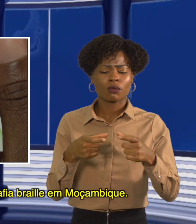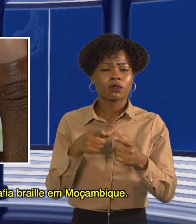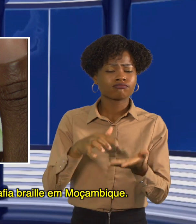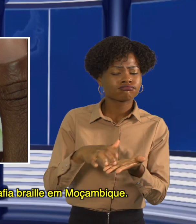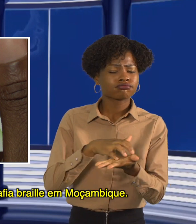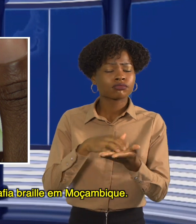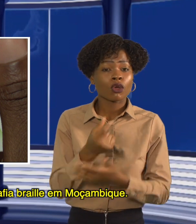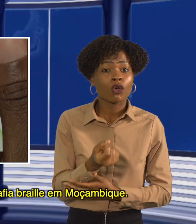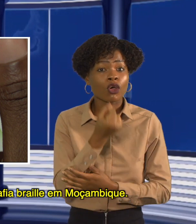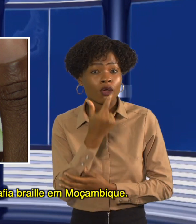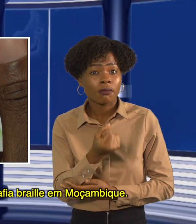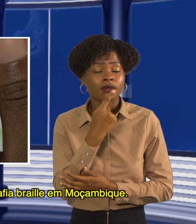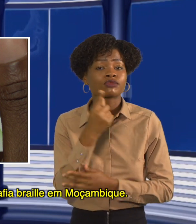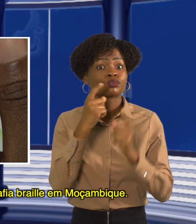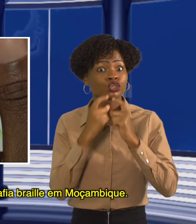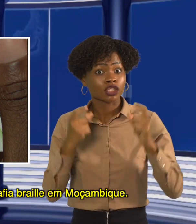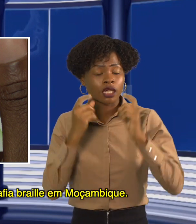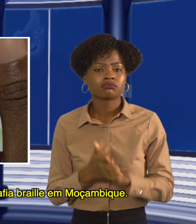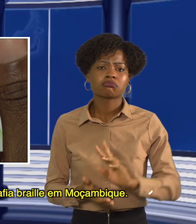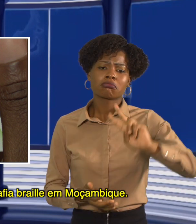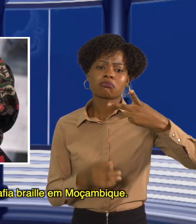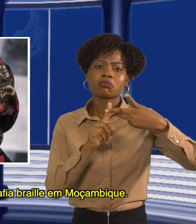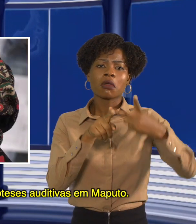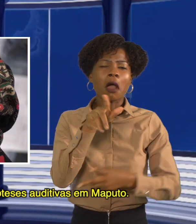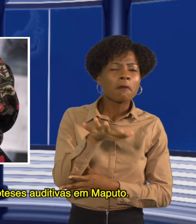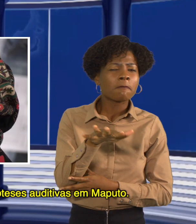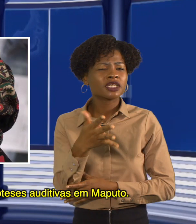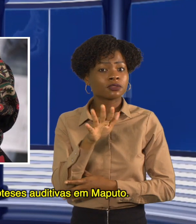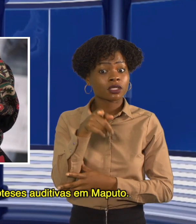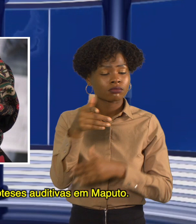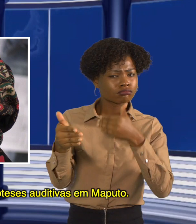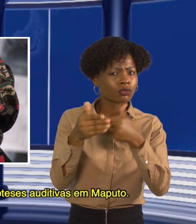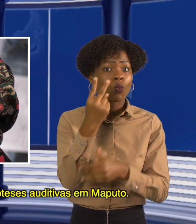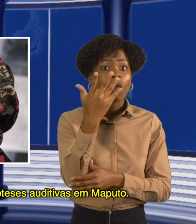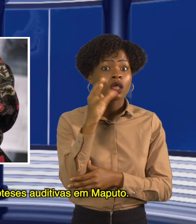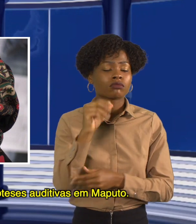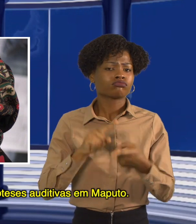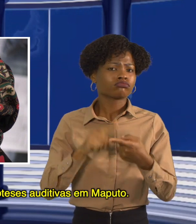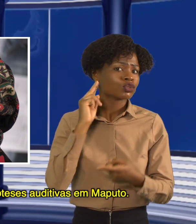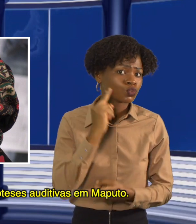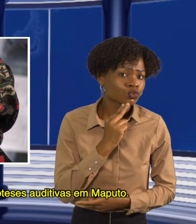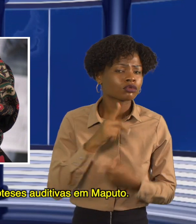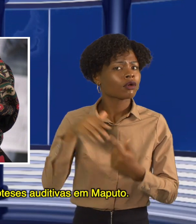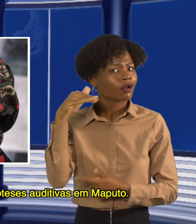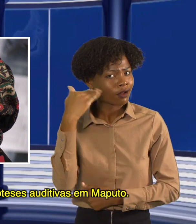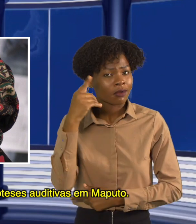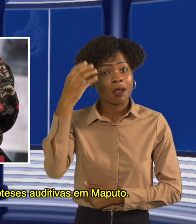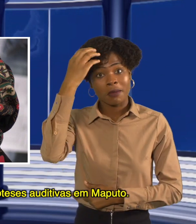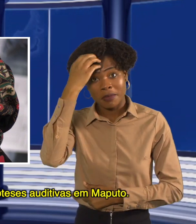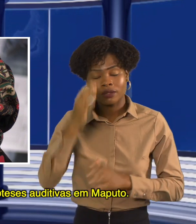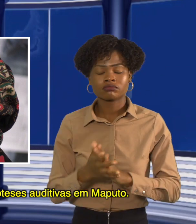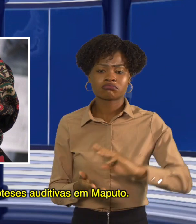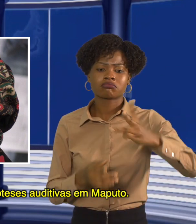Medicamentos passarão a ter grafia Braille em Moçambique. Perto de 250 surdos recebem